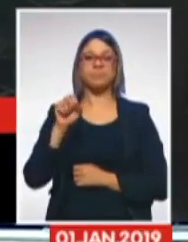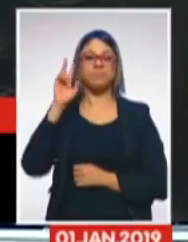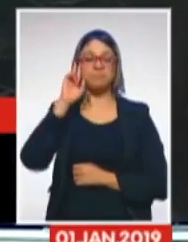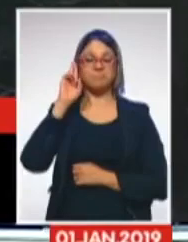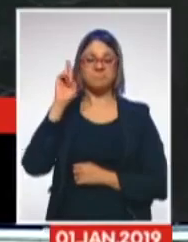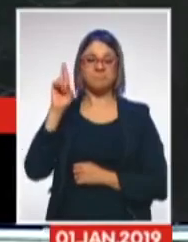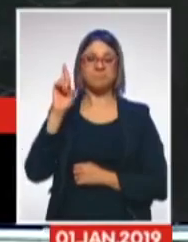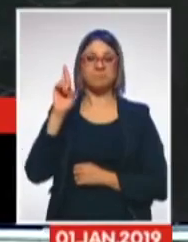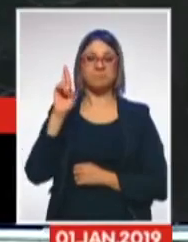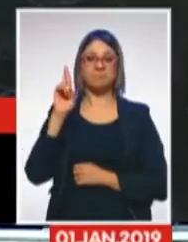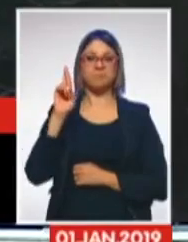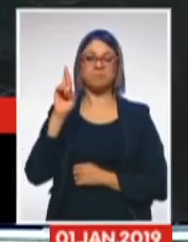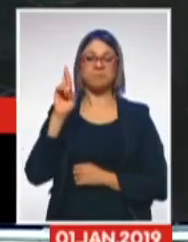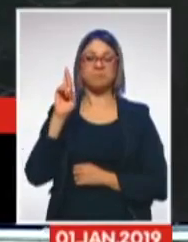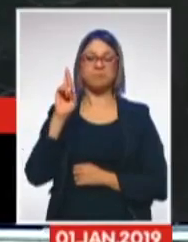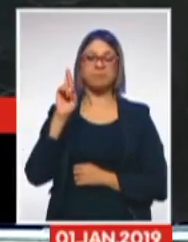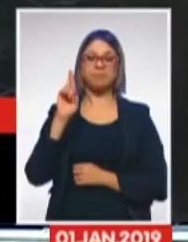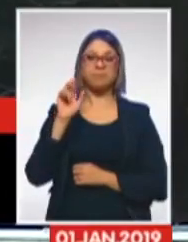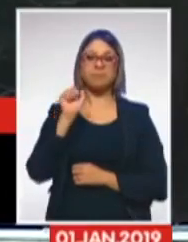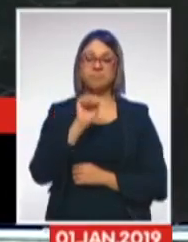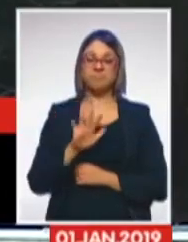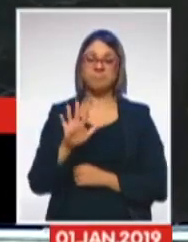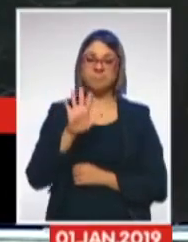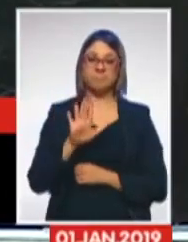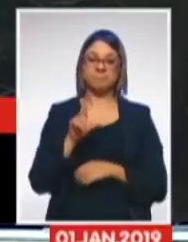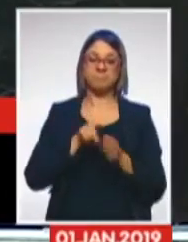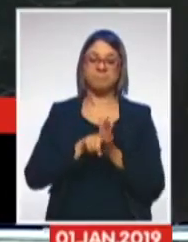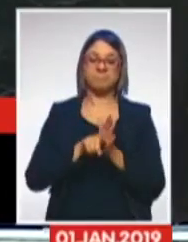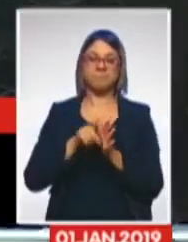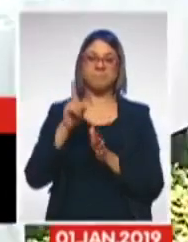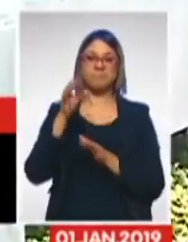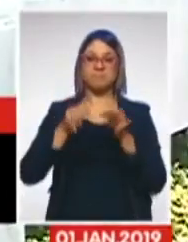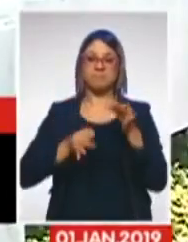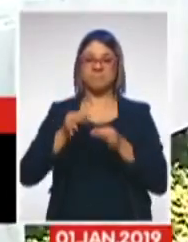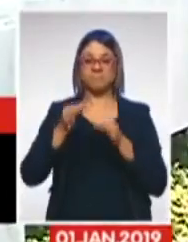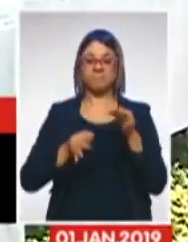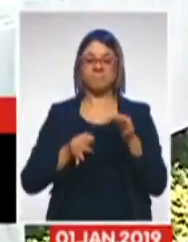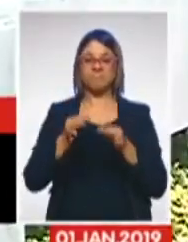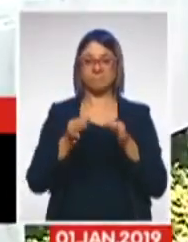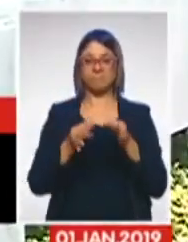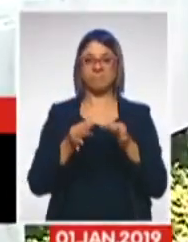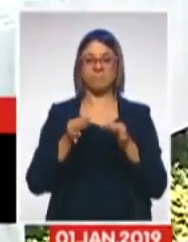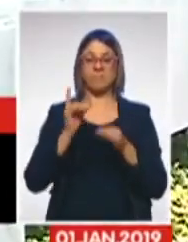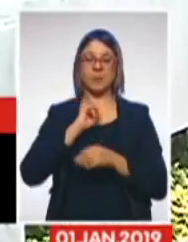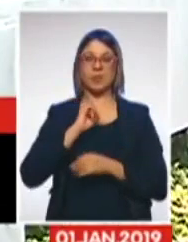excelentíssimo senhor Procurador-Geral de Justiça do Estado de Minas Gerais,